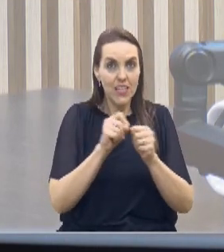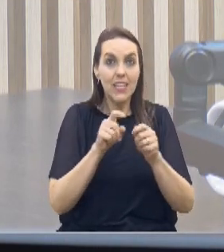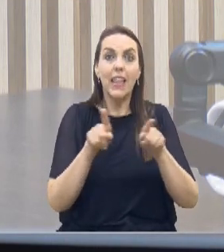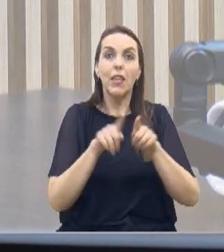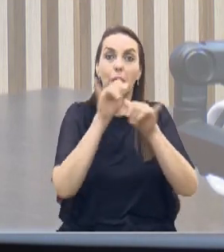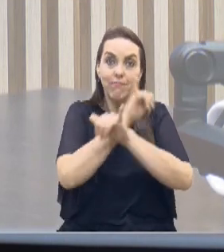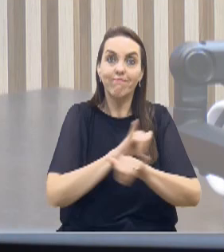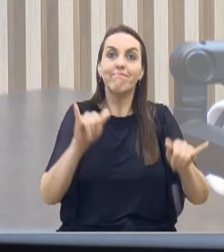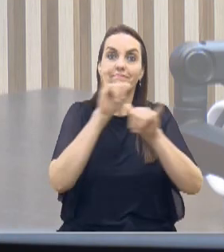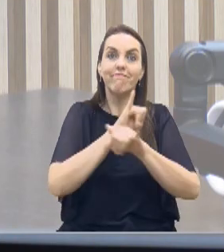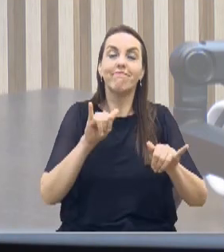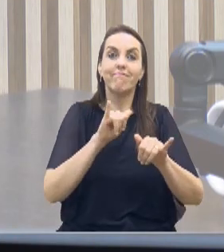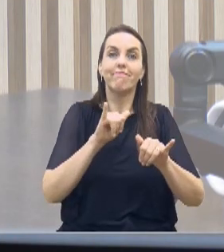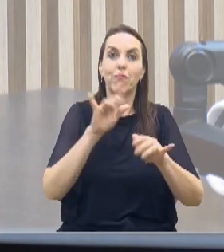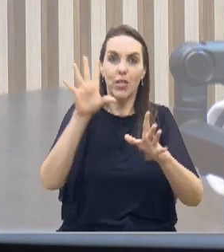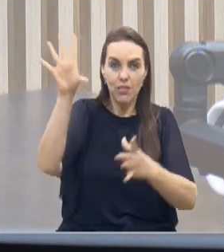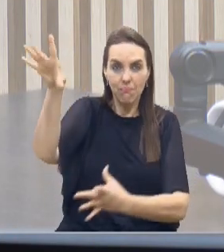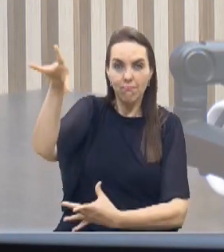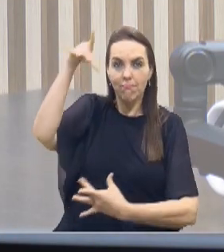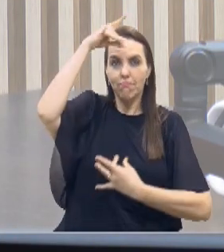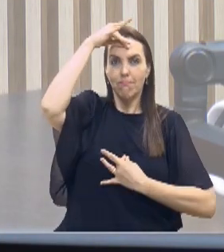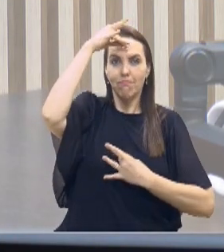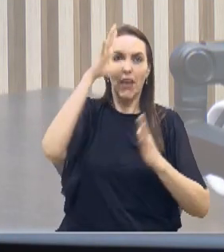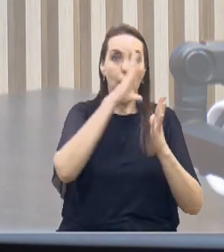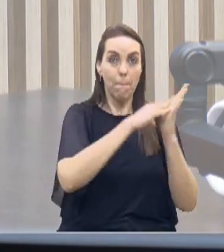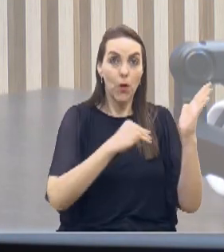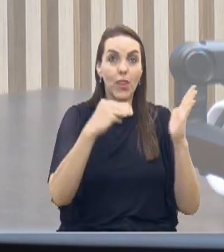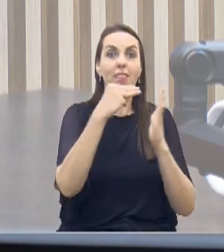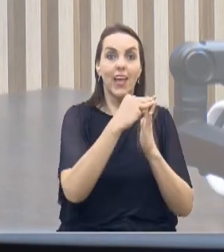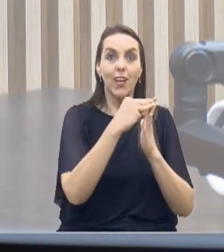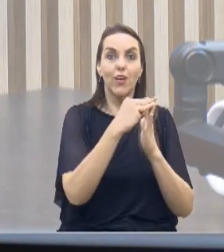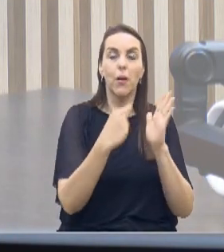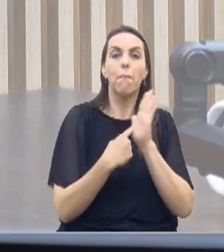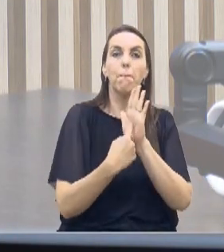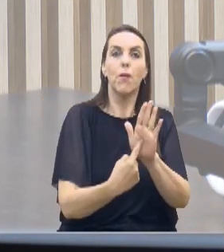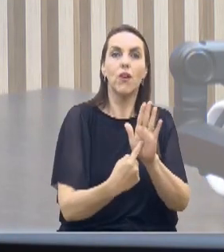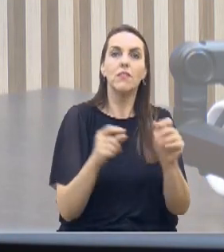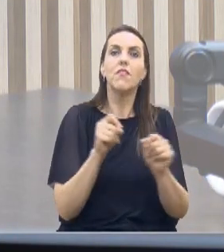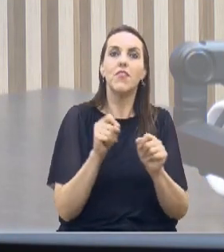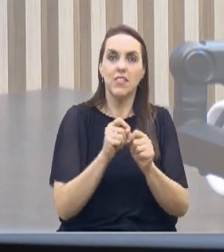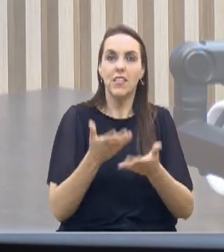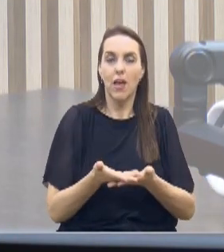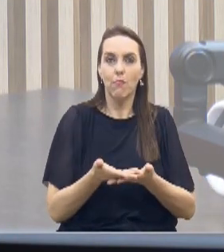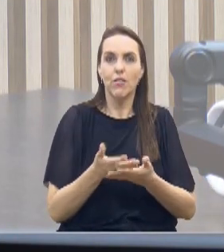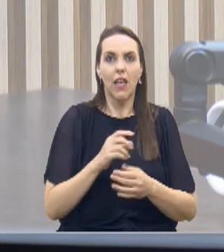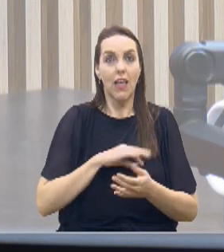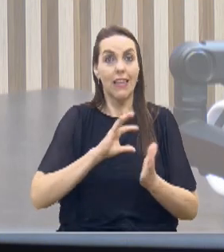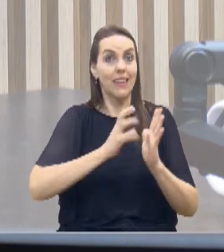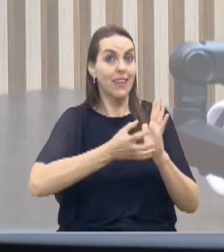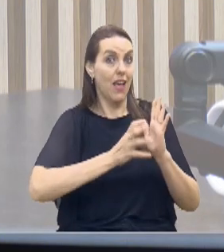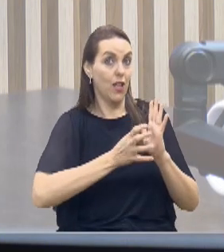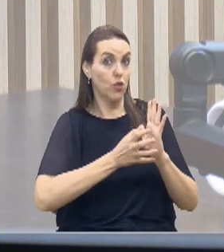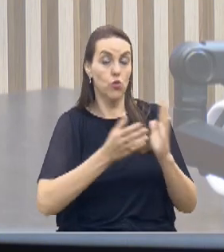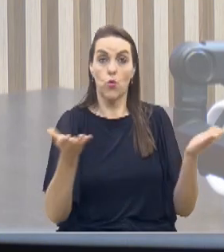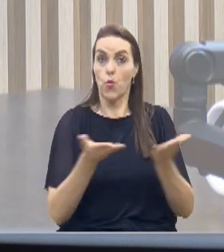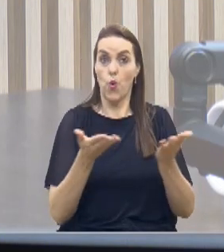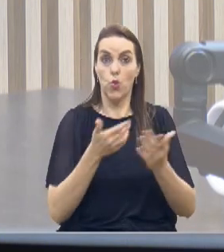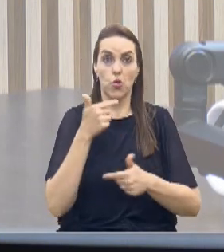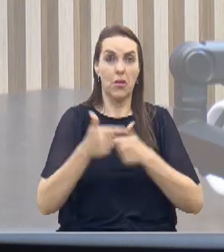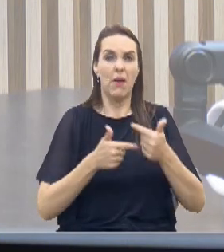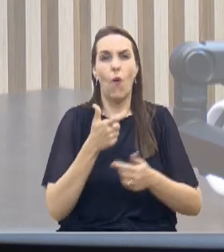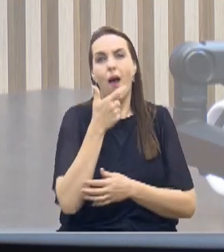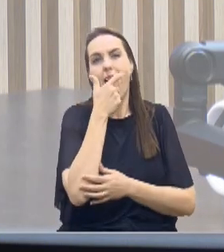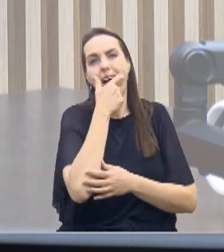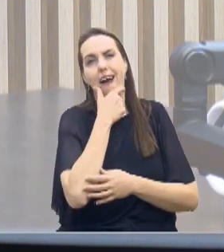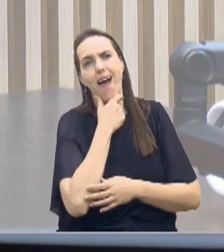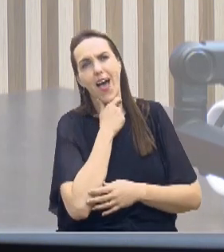isso inspira, porque isso mostra efetivamente o quanto se faz. Isso são dados, né? Hoje a gente não pode mais trabalhar porque eu acho que